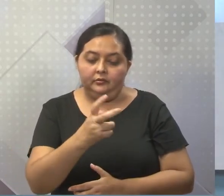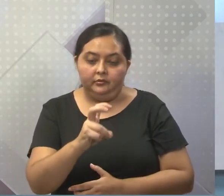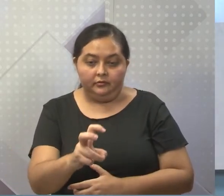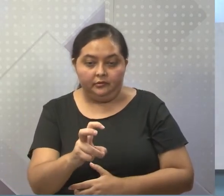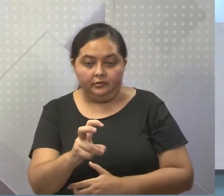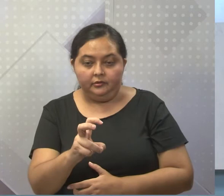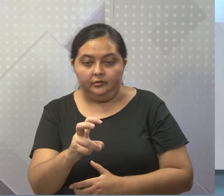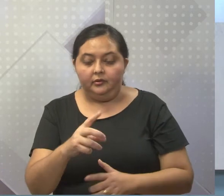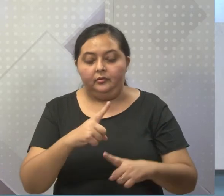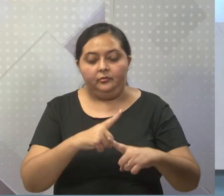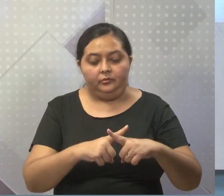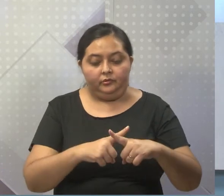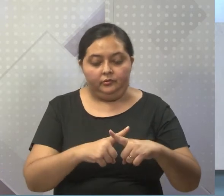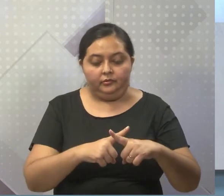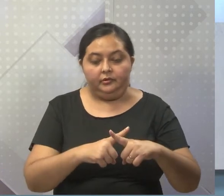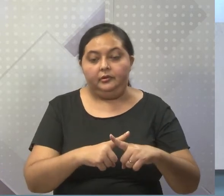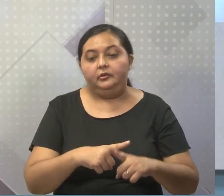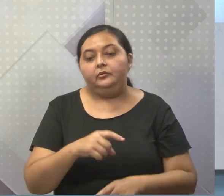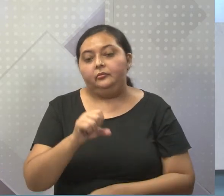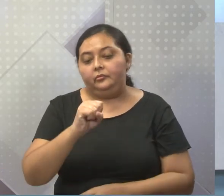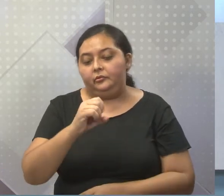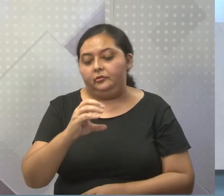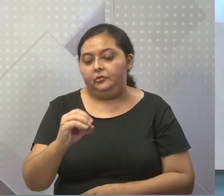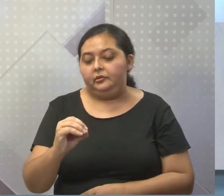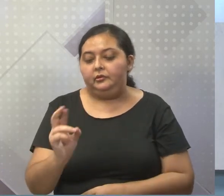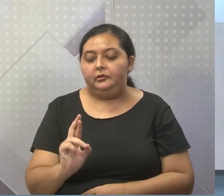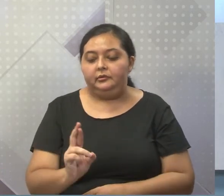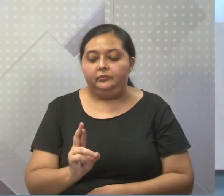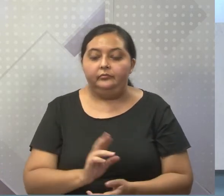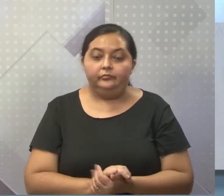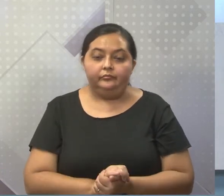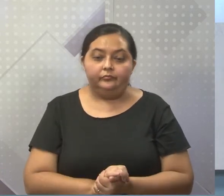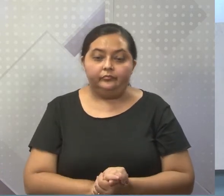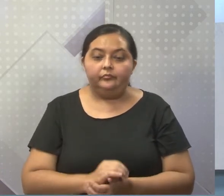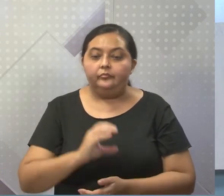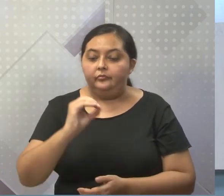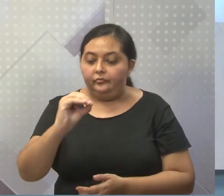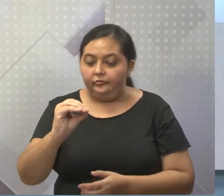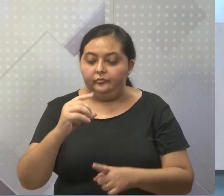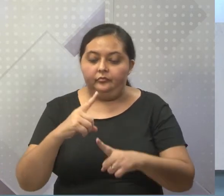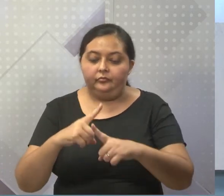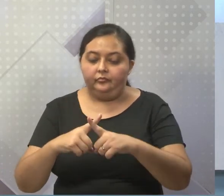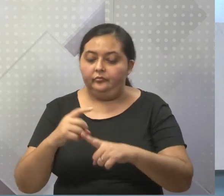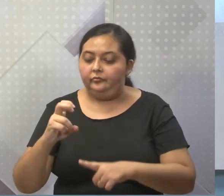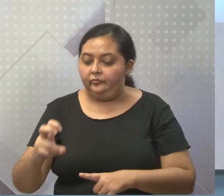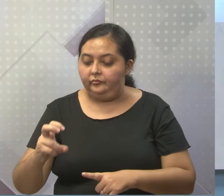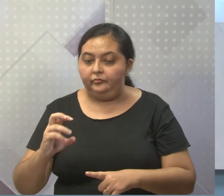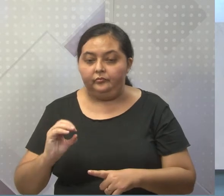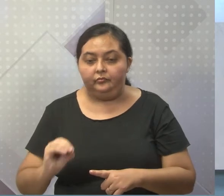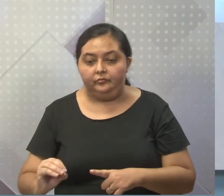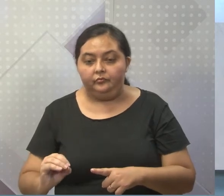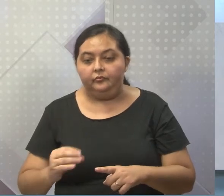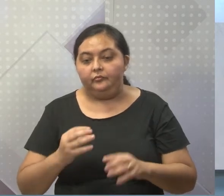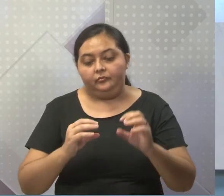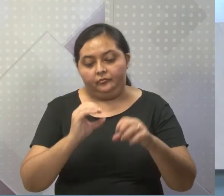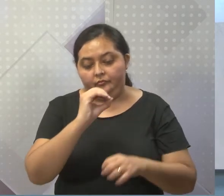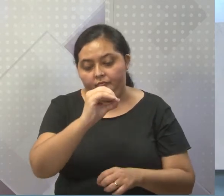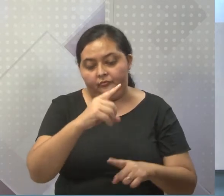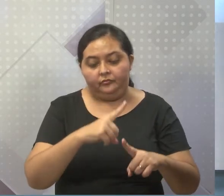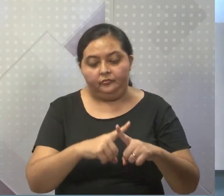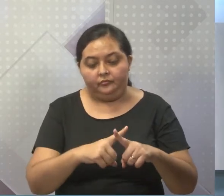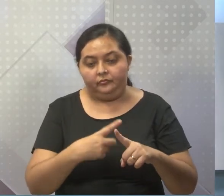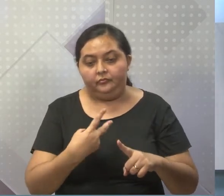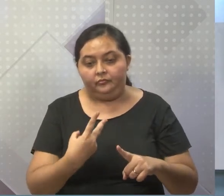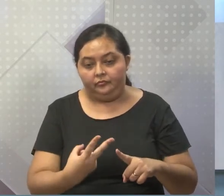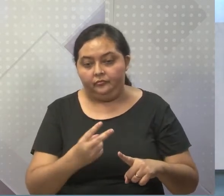0,25 multiplicado, perdão, por 80. 0 vezes 5. 0 vezes 2, 0 vezes